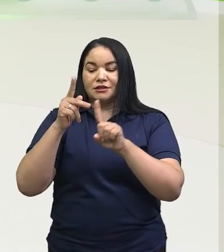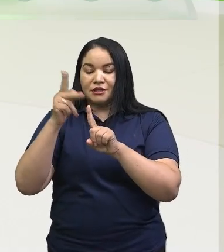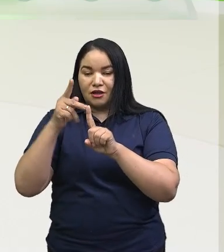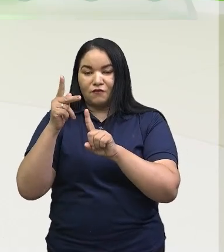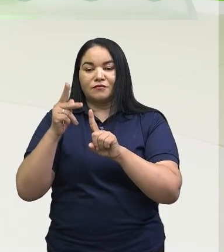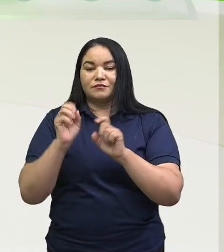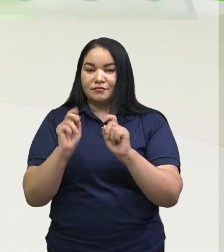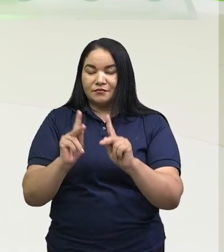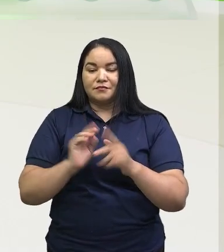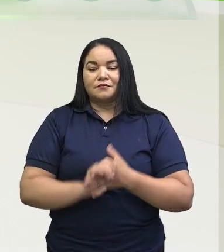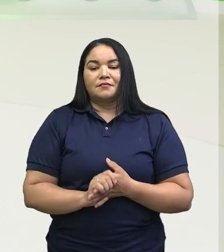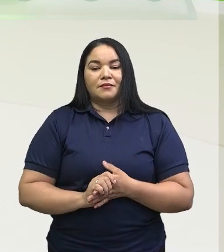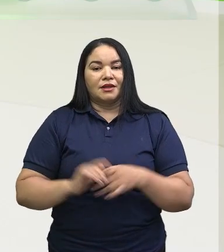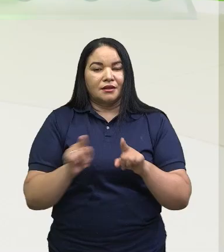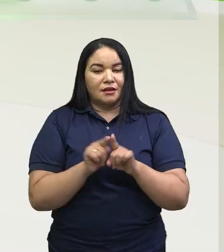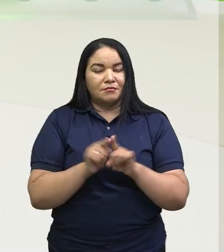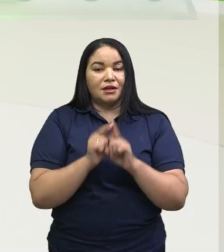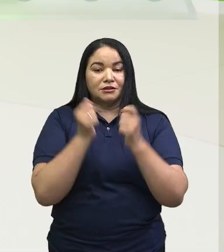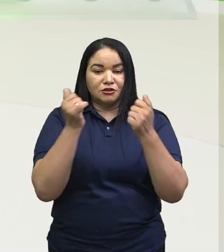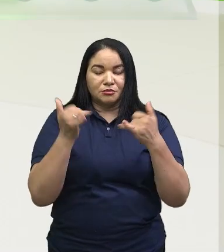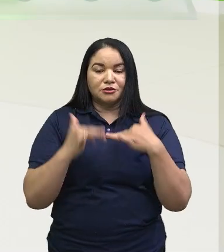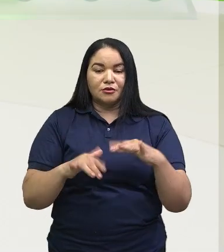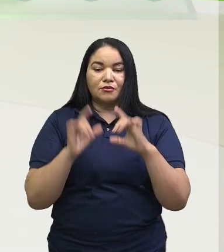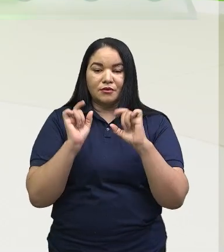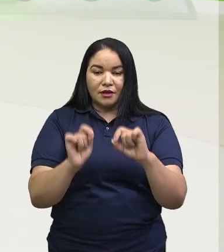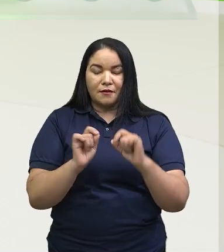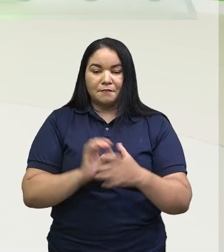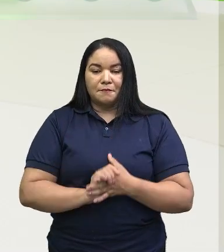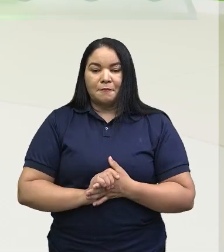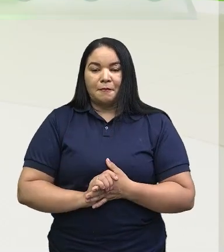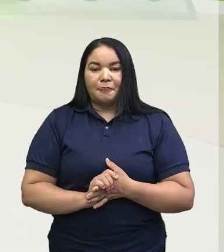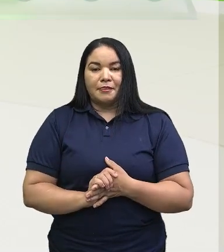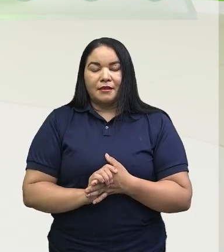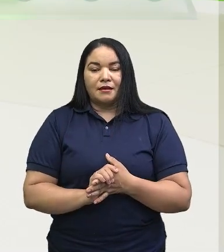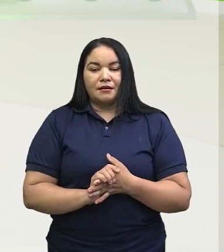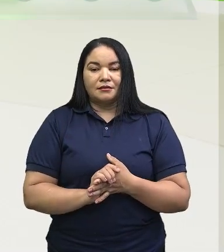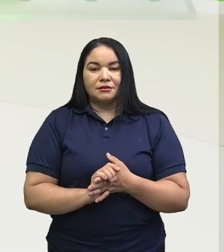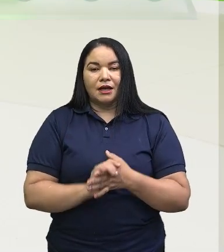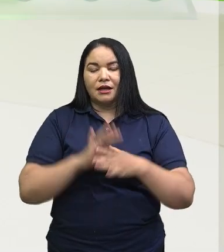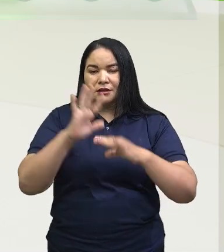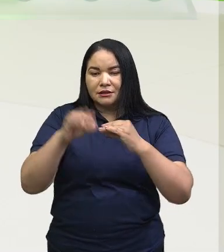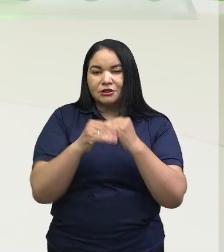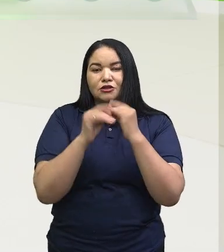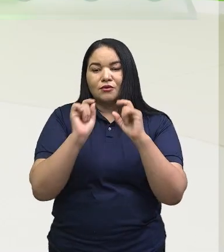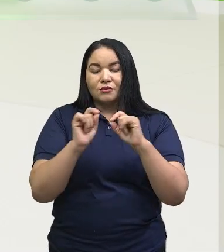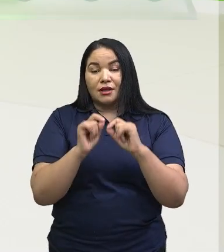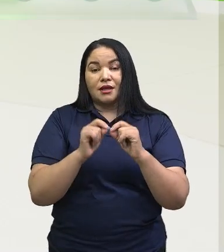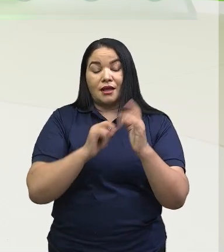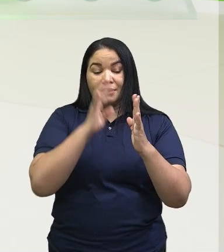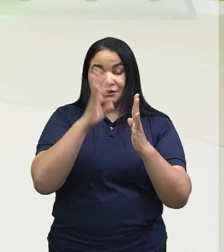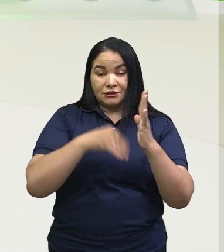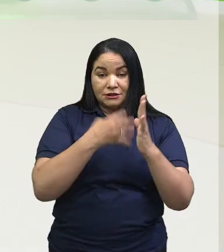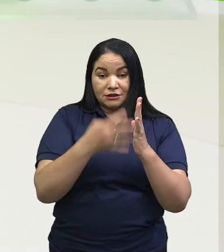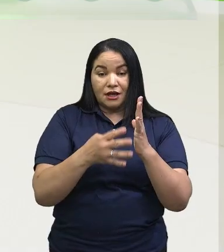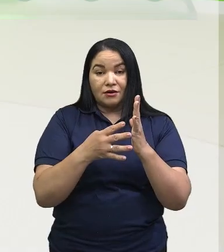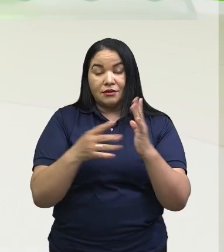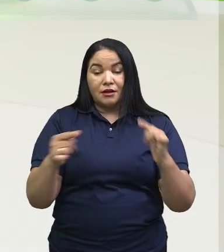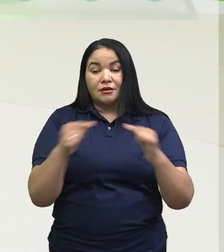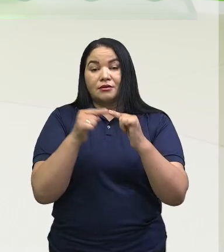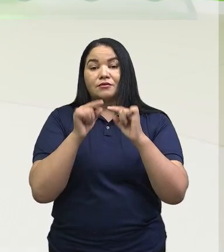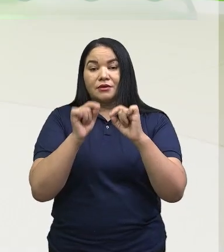Kelvin. E colocamos também uma particularidade aí das escalas, que é